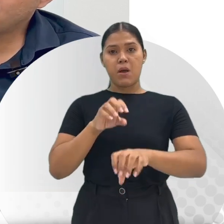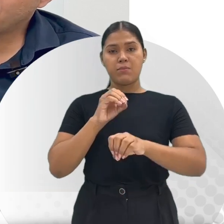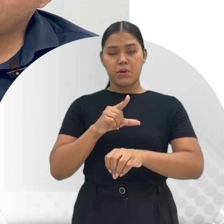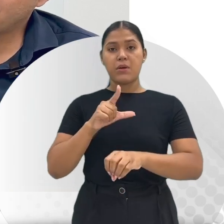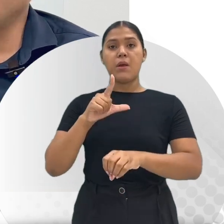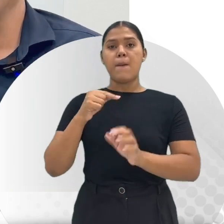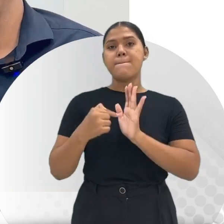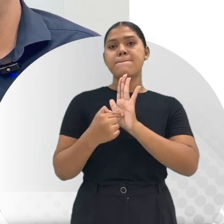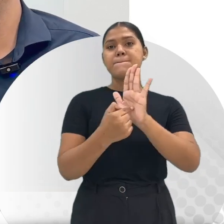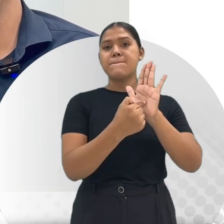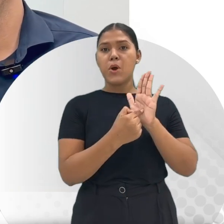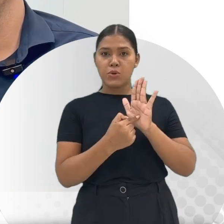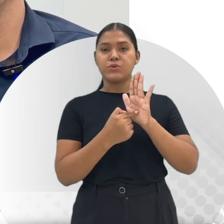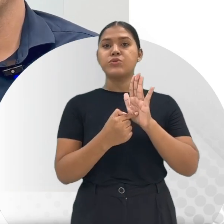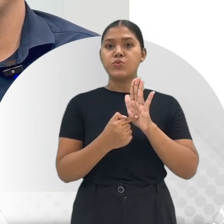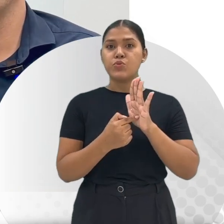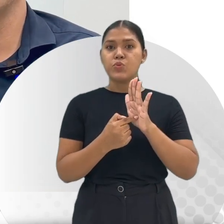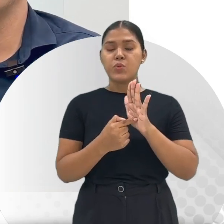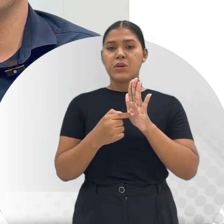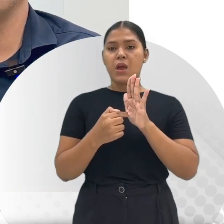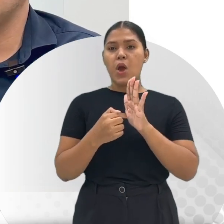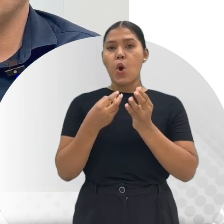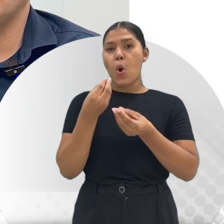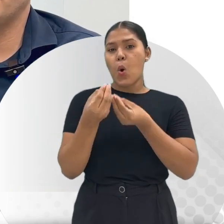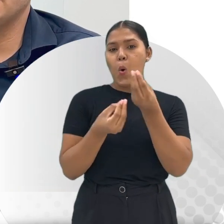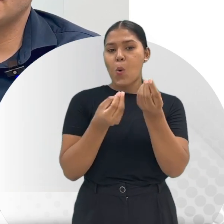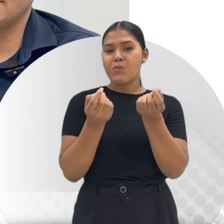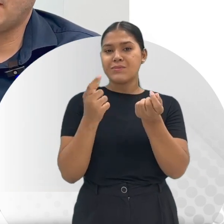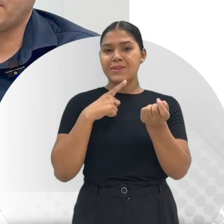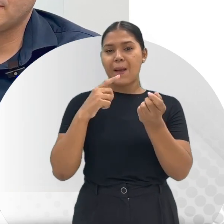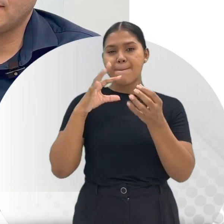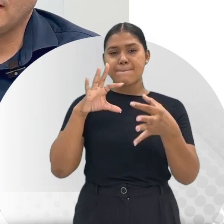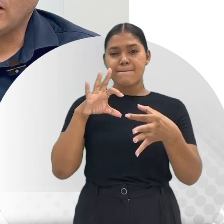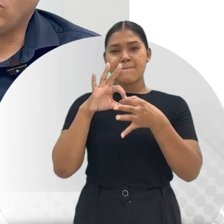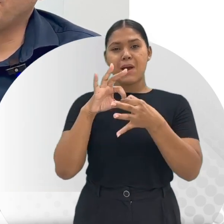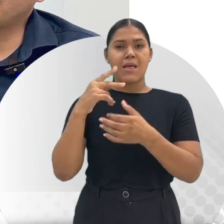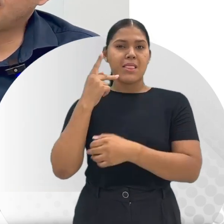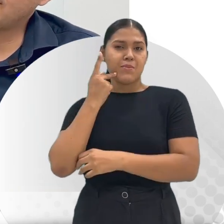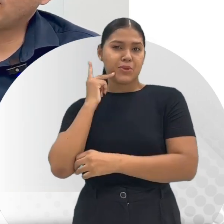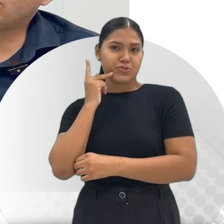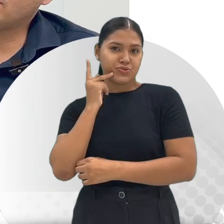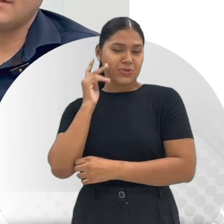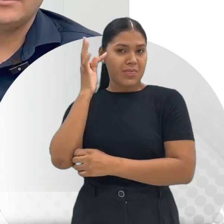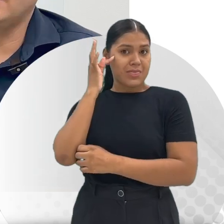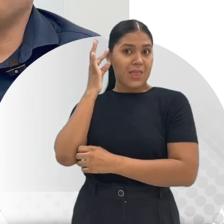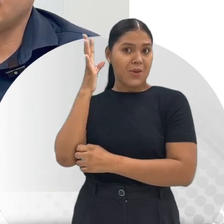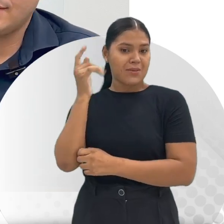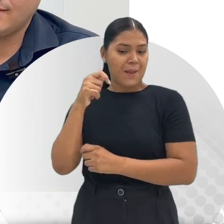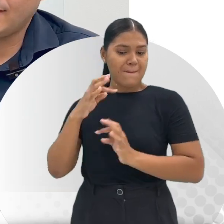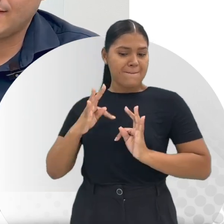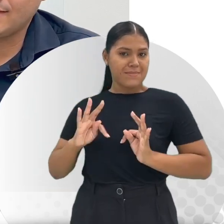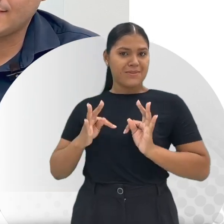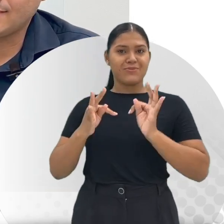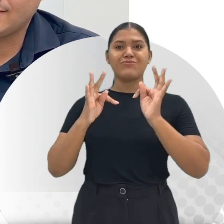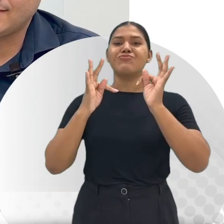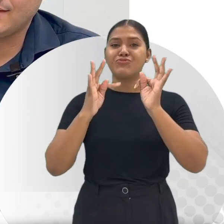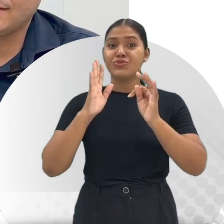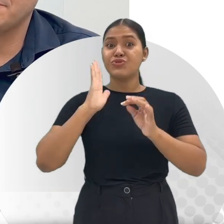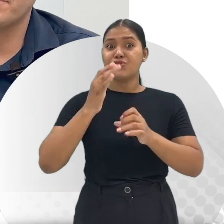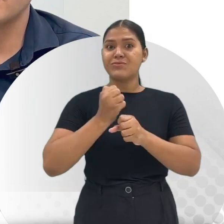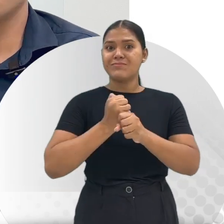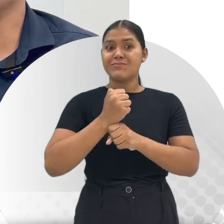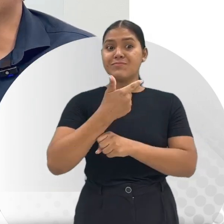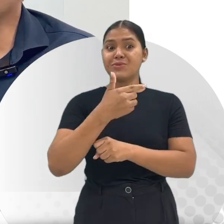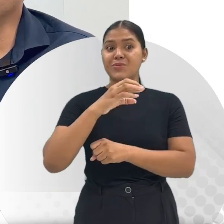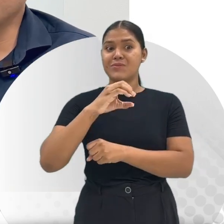construtivismo de Jean Piaget para dentro da tecnologia, né? E aí, a partir daí, como pensar a tecnologia, que isso já na década de 60 e